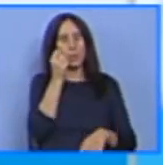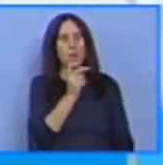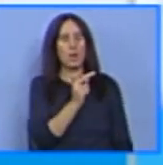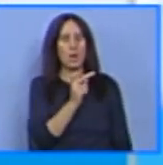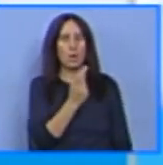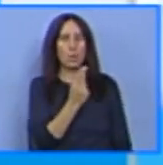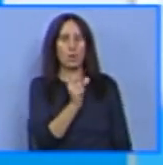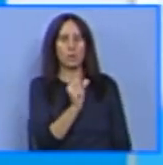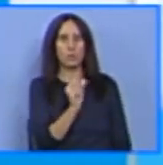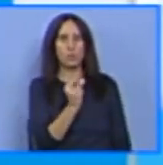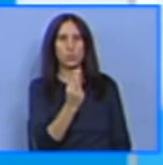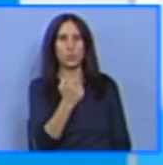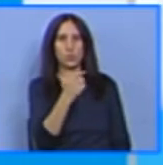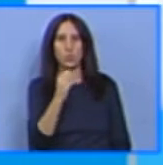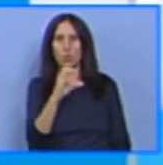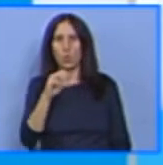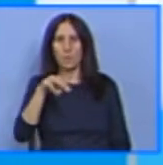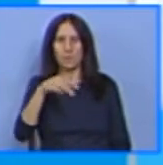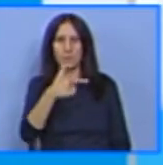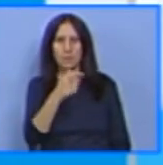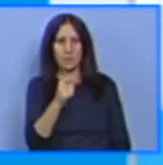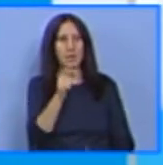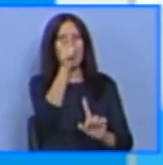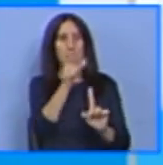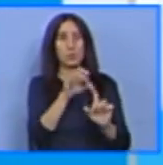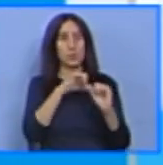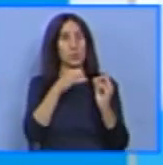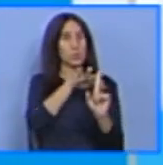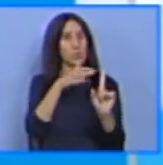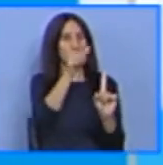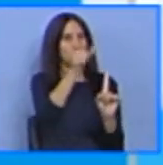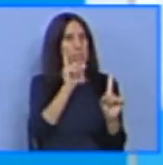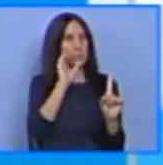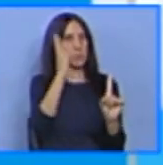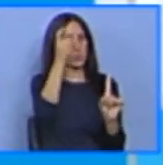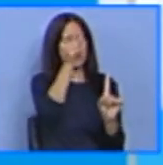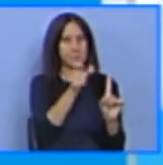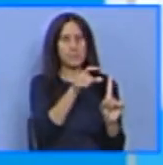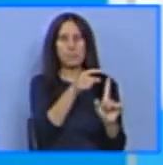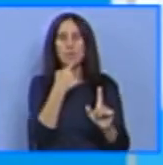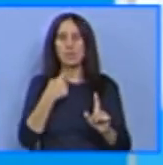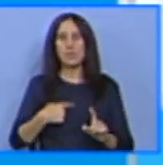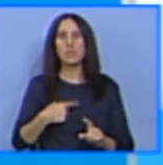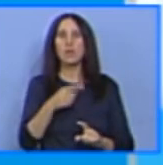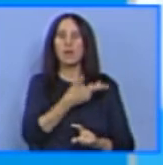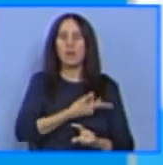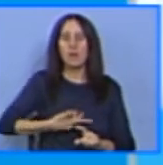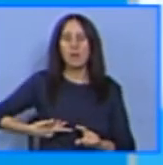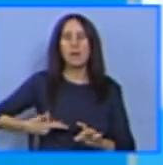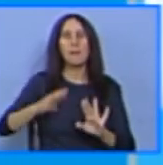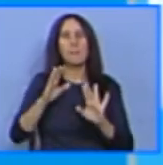que é uma figura importante da sociologia, tinham muito esta ideia de que desenvolvem este conceito de escolarização, mas a ideia de que é uma